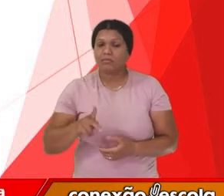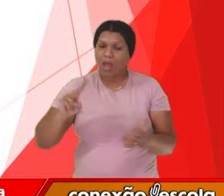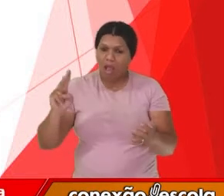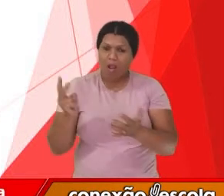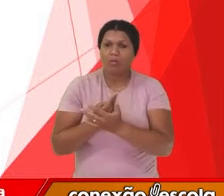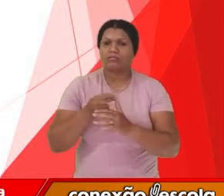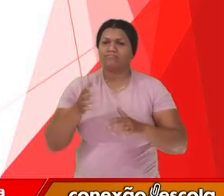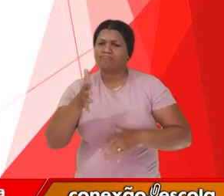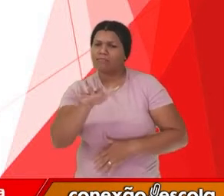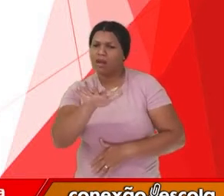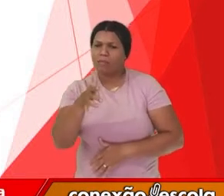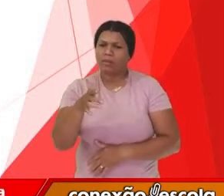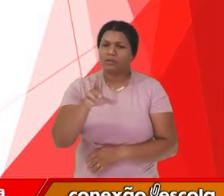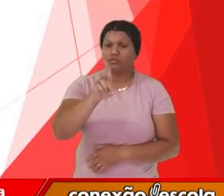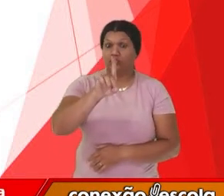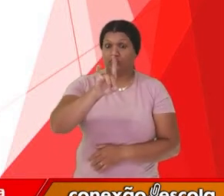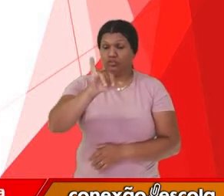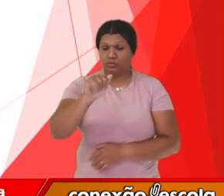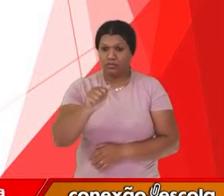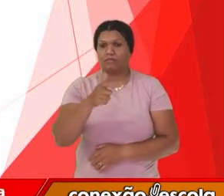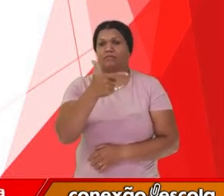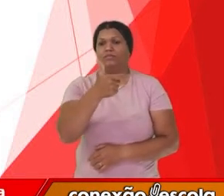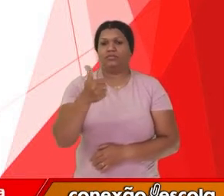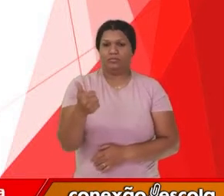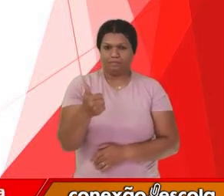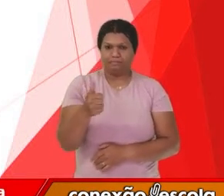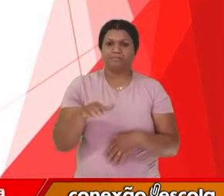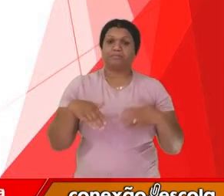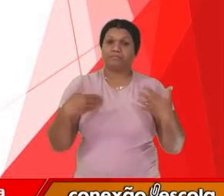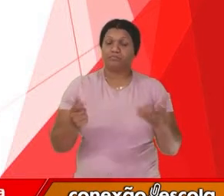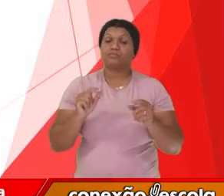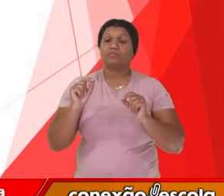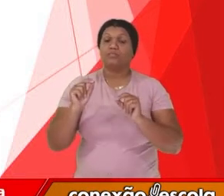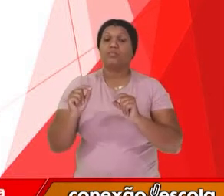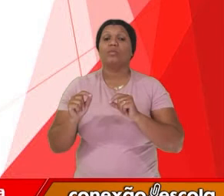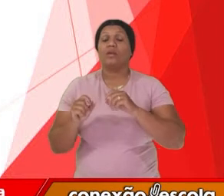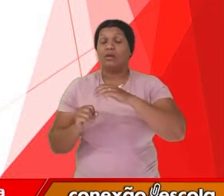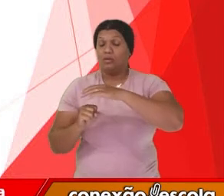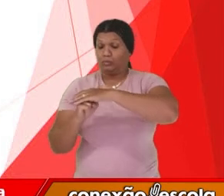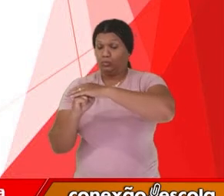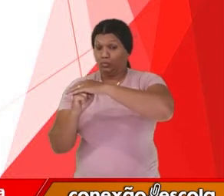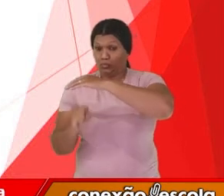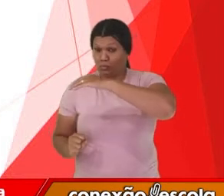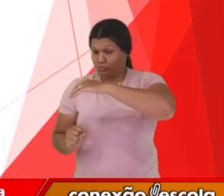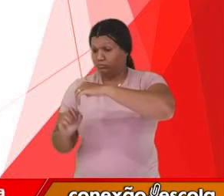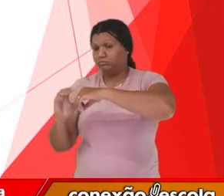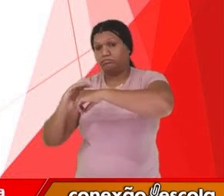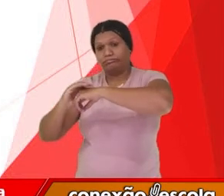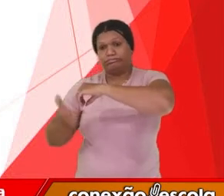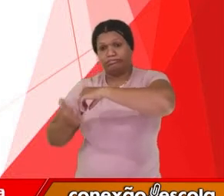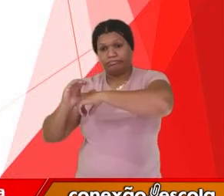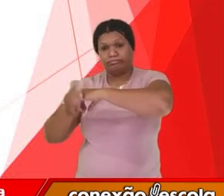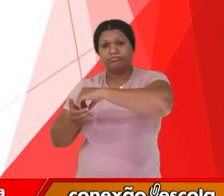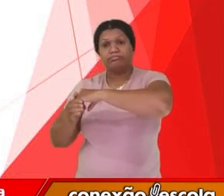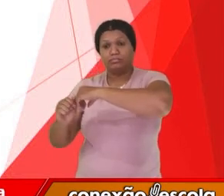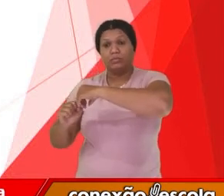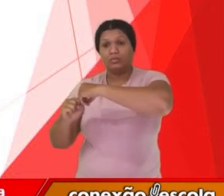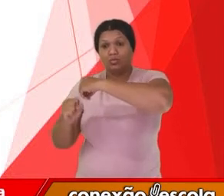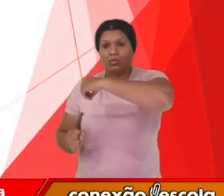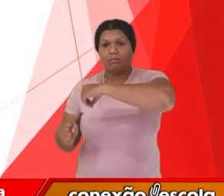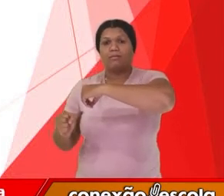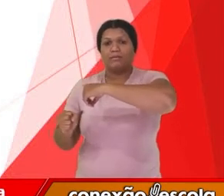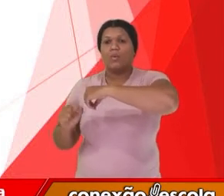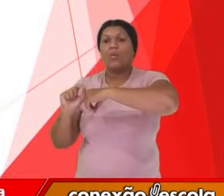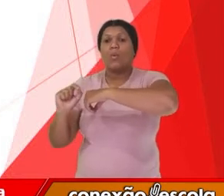dia 21. Nessa situação, o hemisfério sul está mais voltado para o Sol, ele recebe